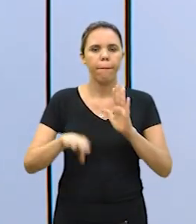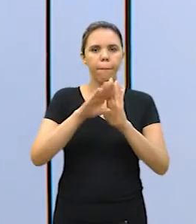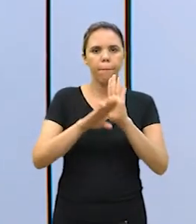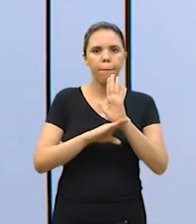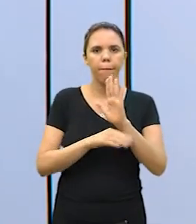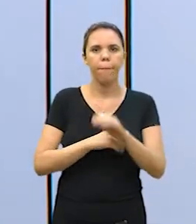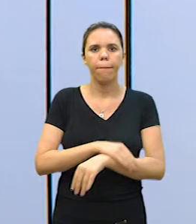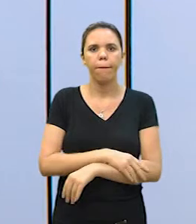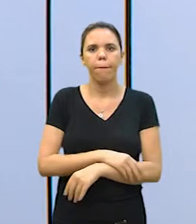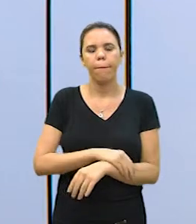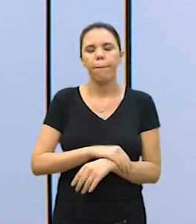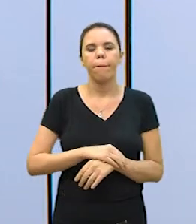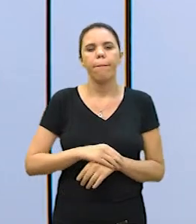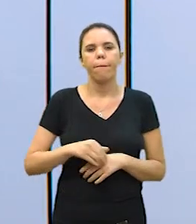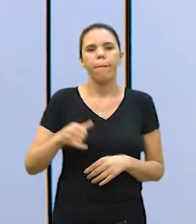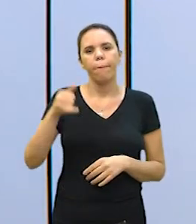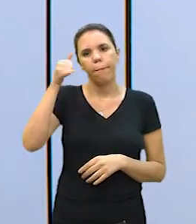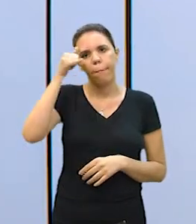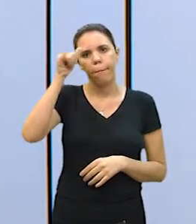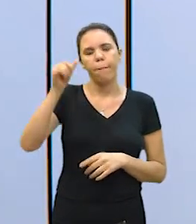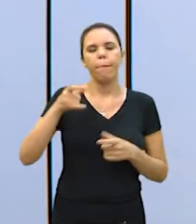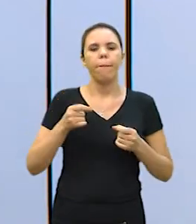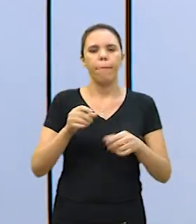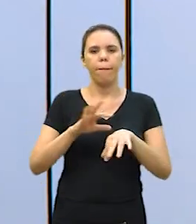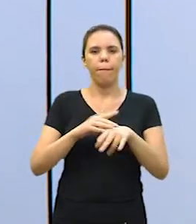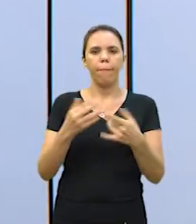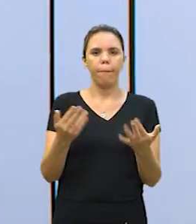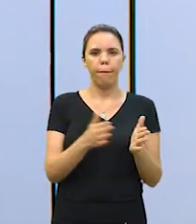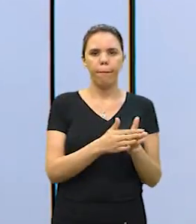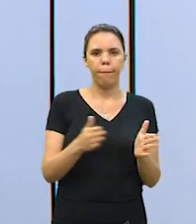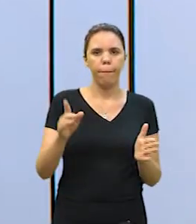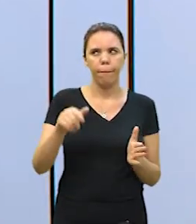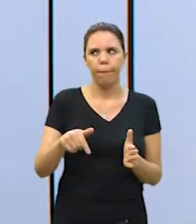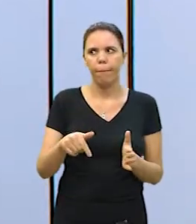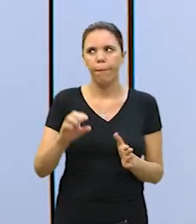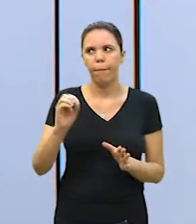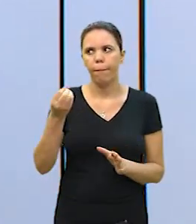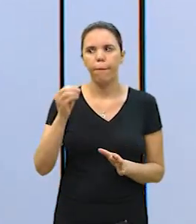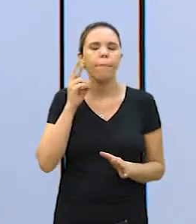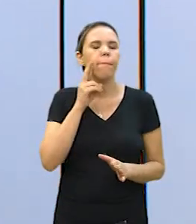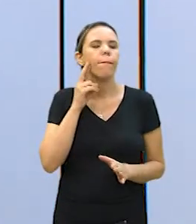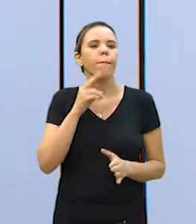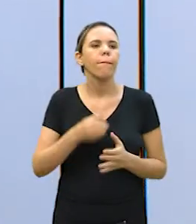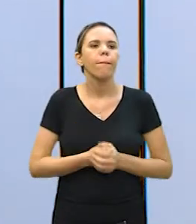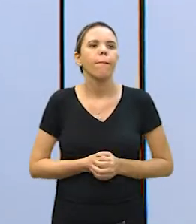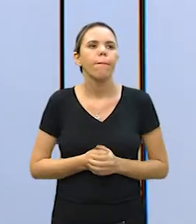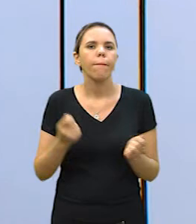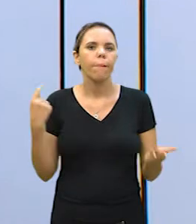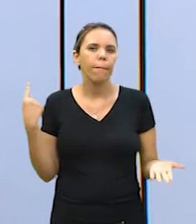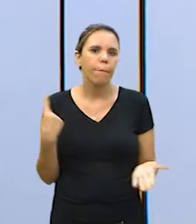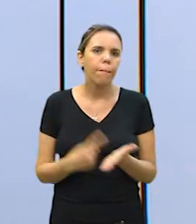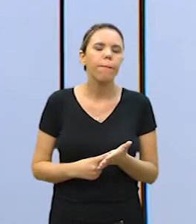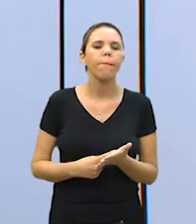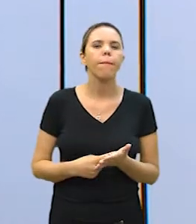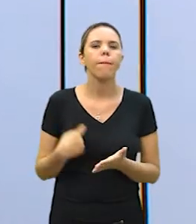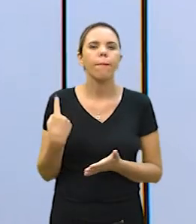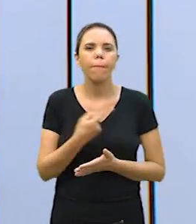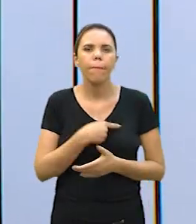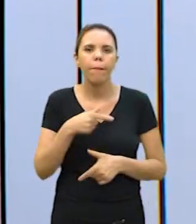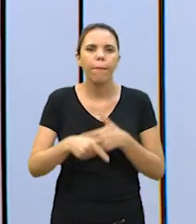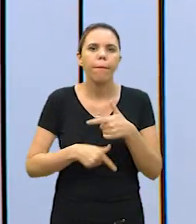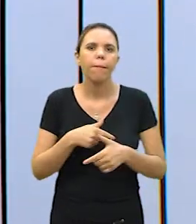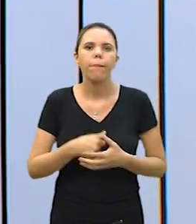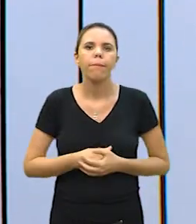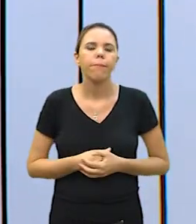programas, né, de prevenção a doenças, principalmente nesse caso o Outubro Rosa, né? E pode contar sempre com o